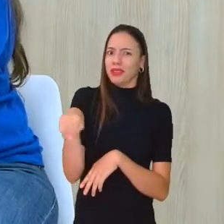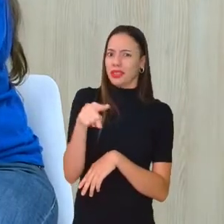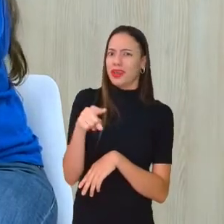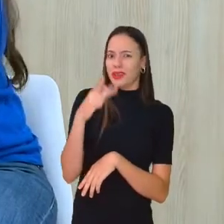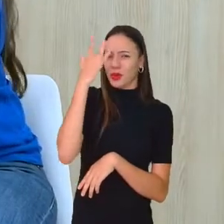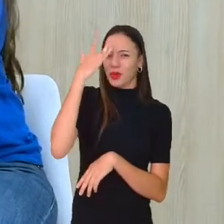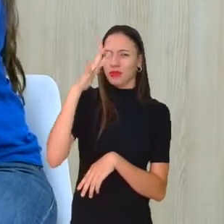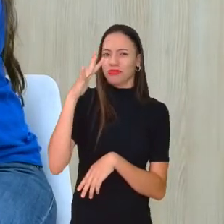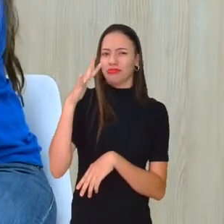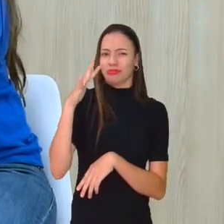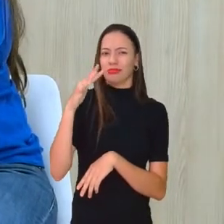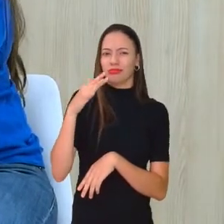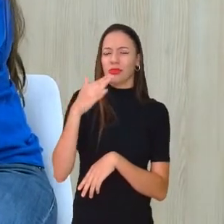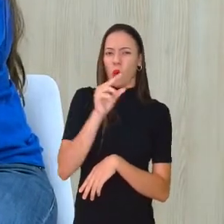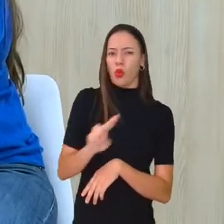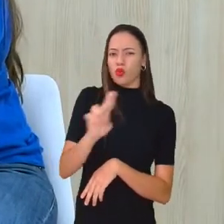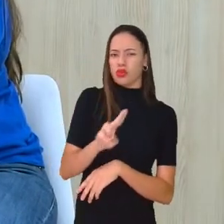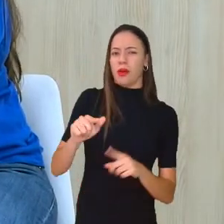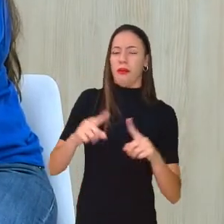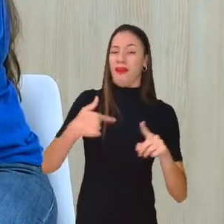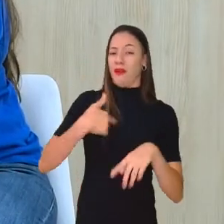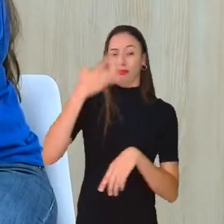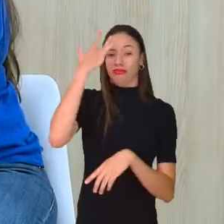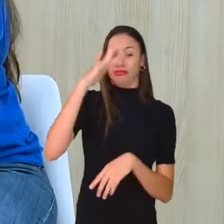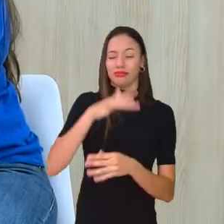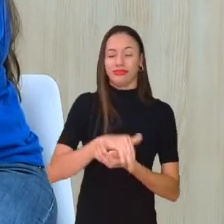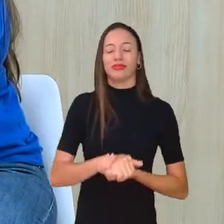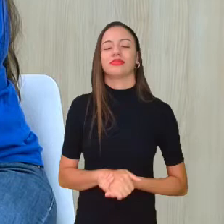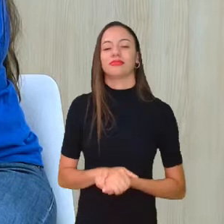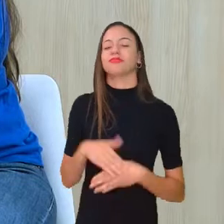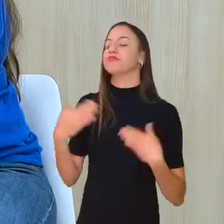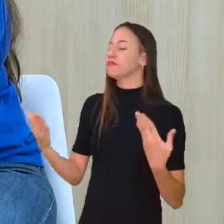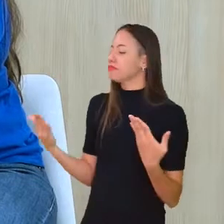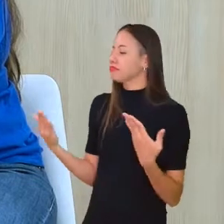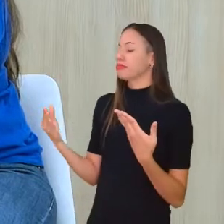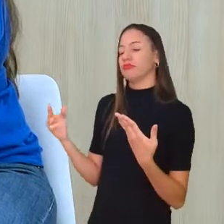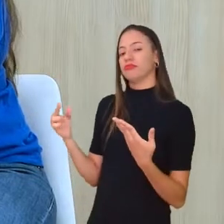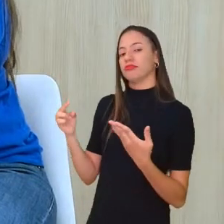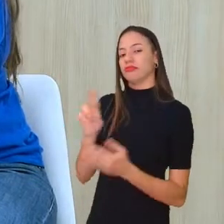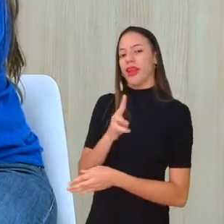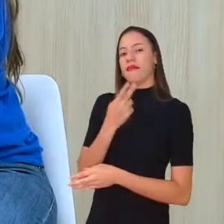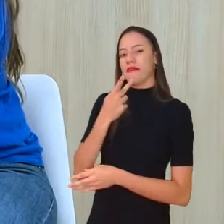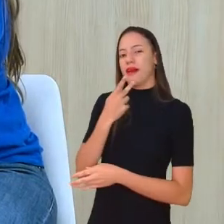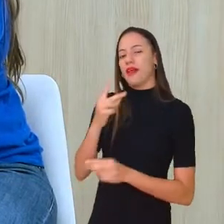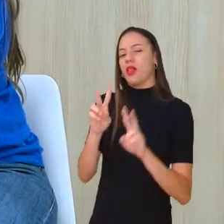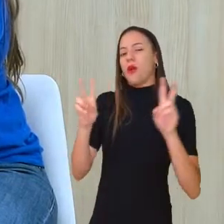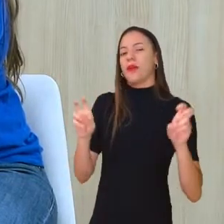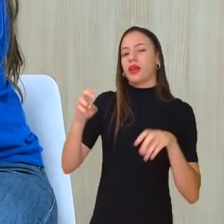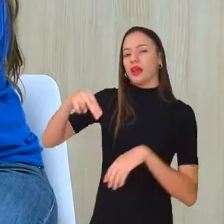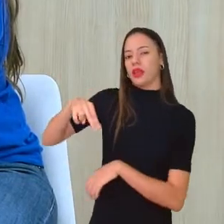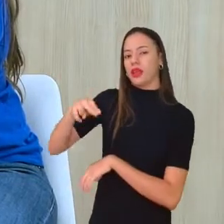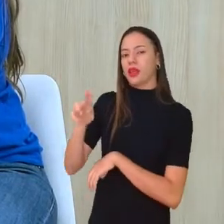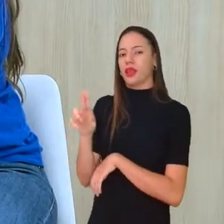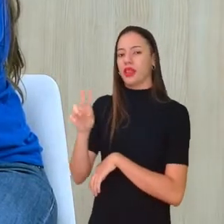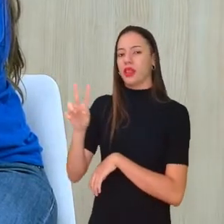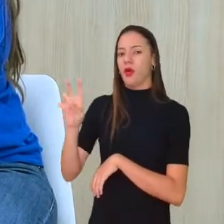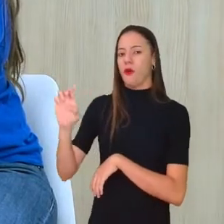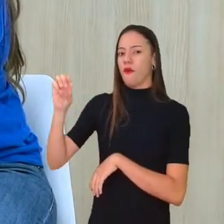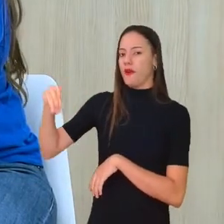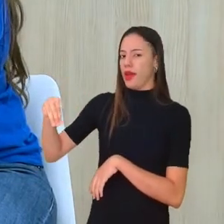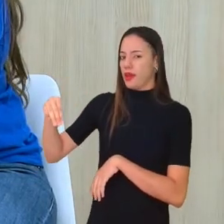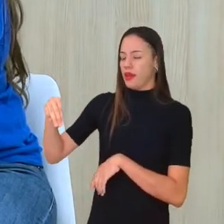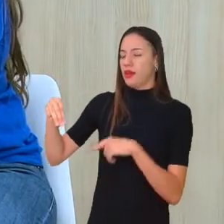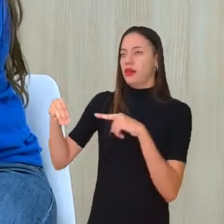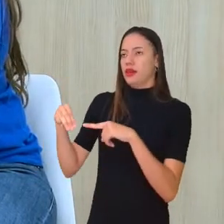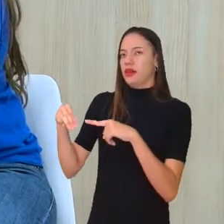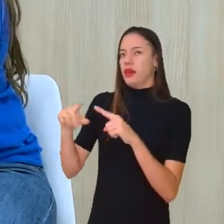Tiago? Exatamente, né? Então, pessoal, assim, quando a gente fala de nuvens, né, a gente vai observar que, eu não vou dizer todos,